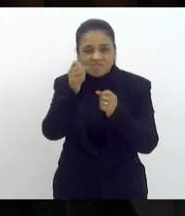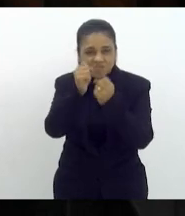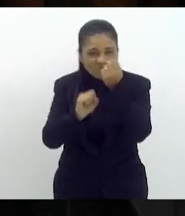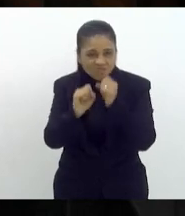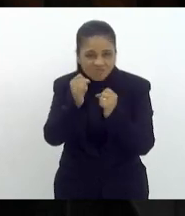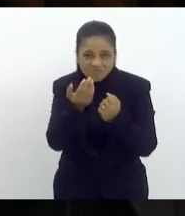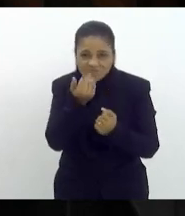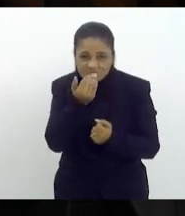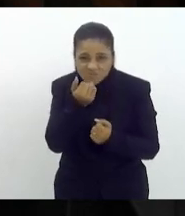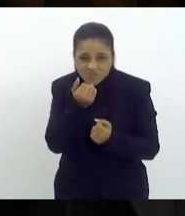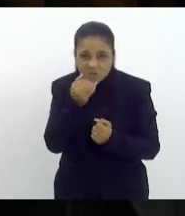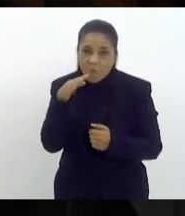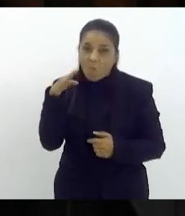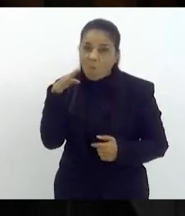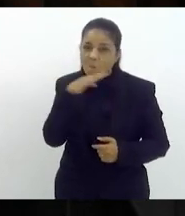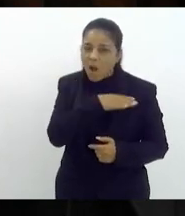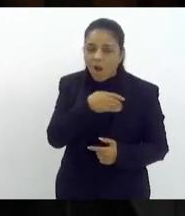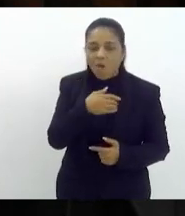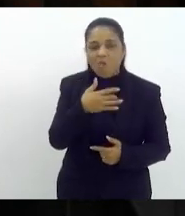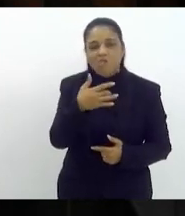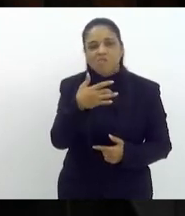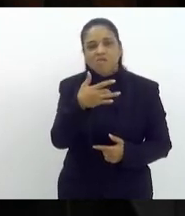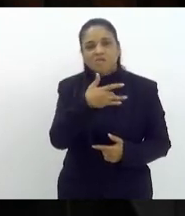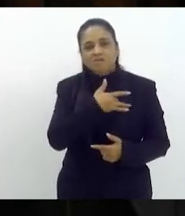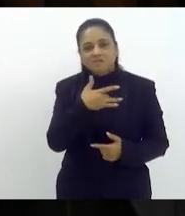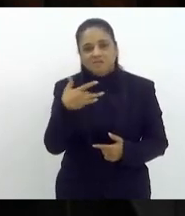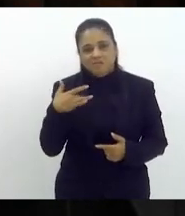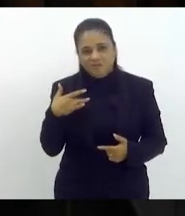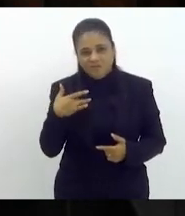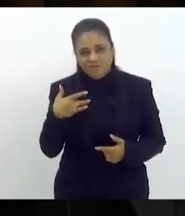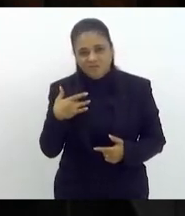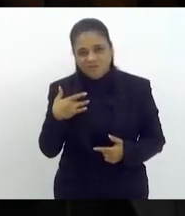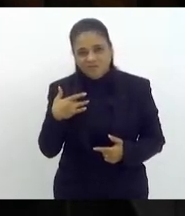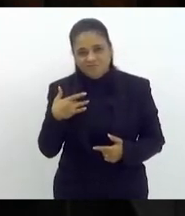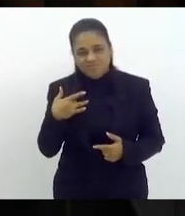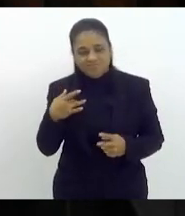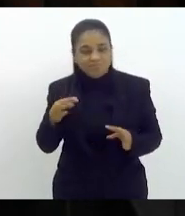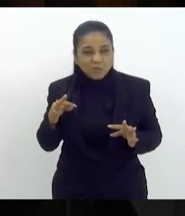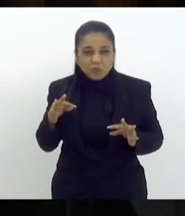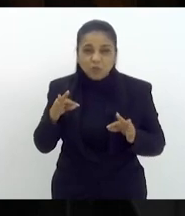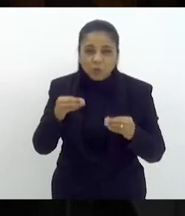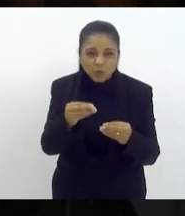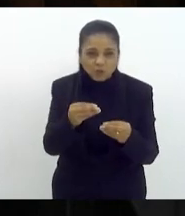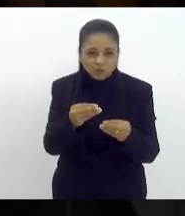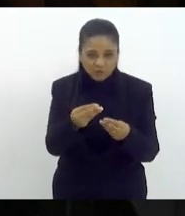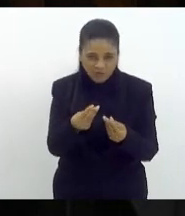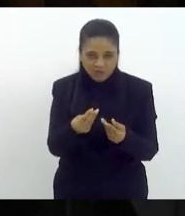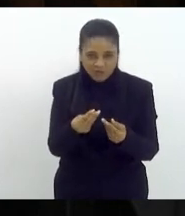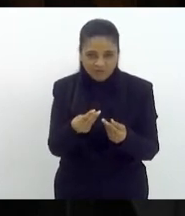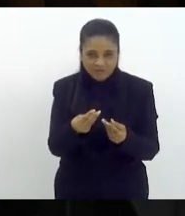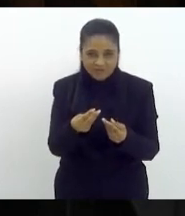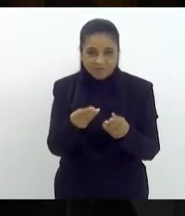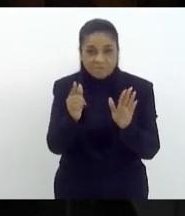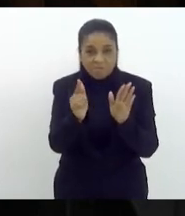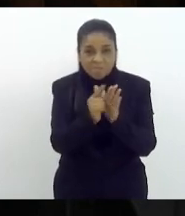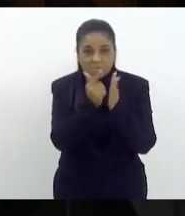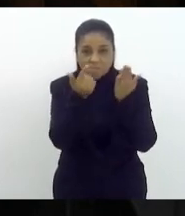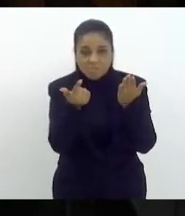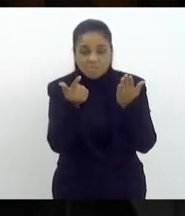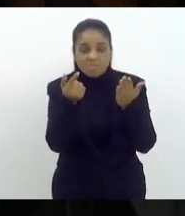um mal um mal para todos matar a jornalista